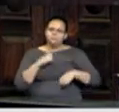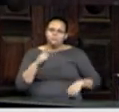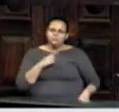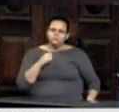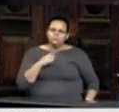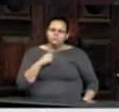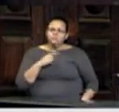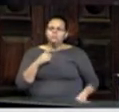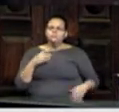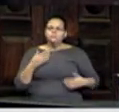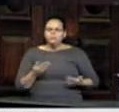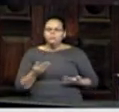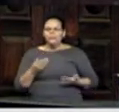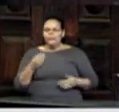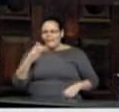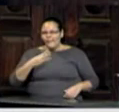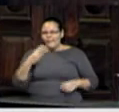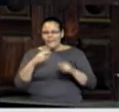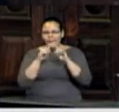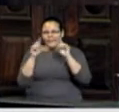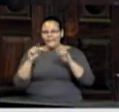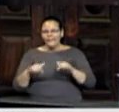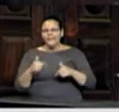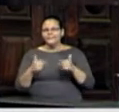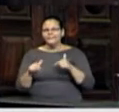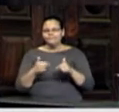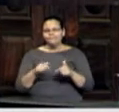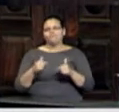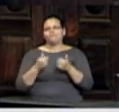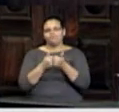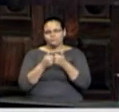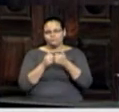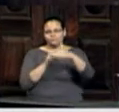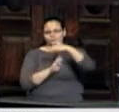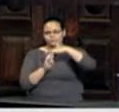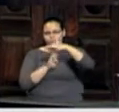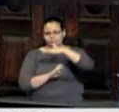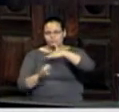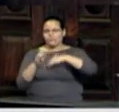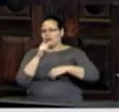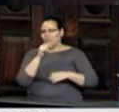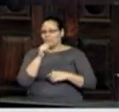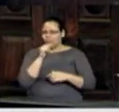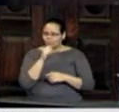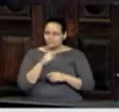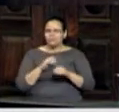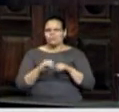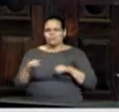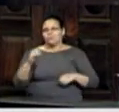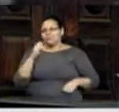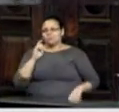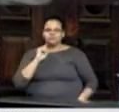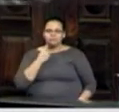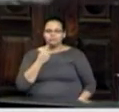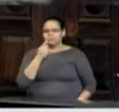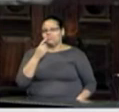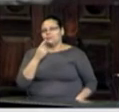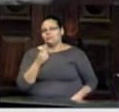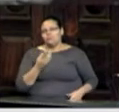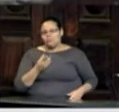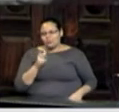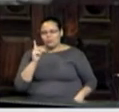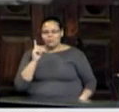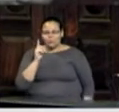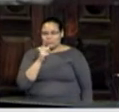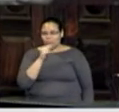lixo terceirizado, as empresas de ônibus, água e esgoto terceirizado, tudo terceirizado. Começa a nomear agora,